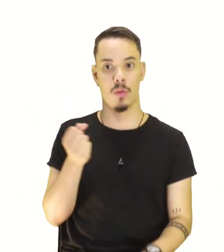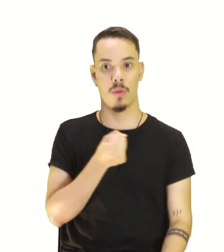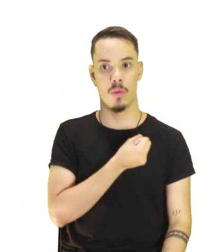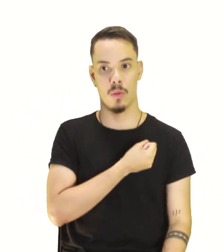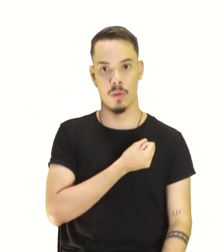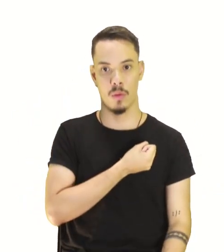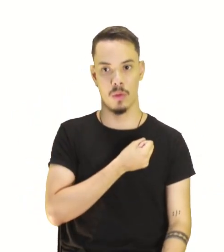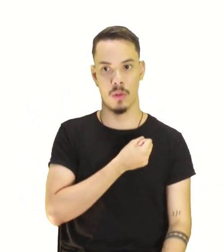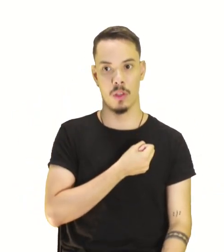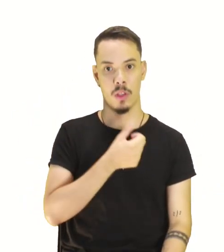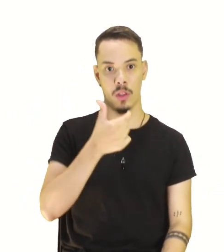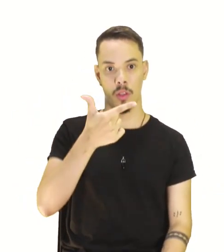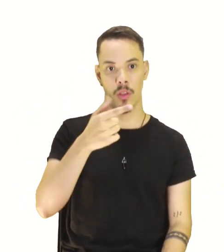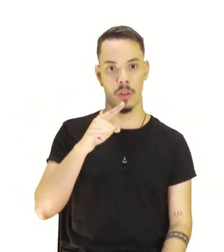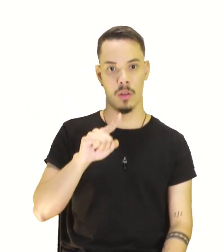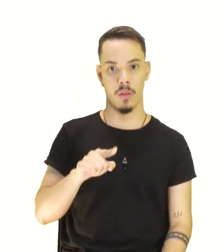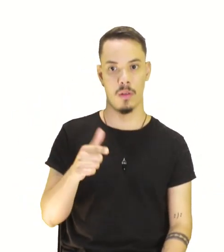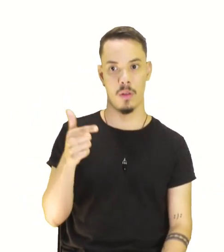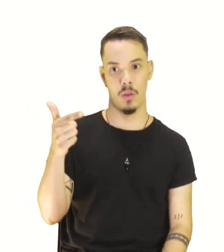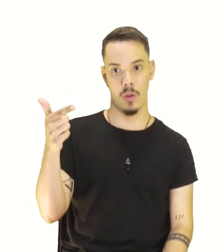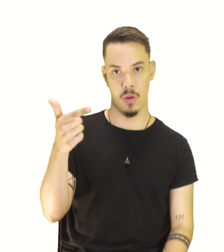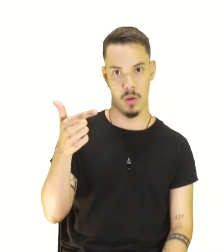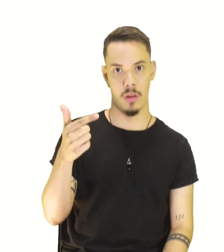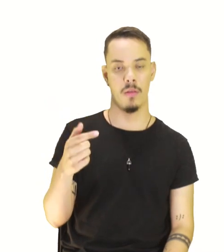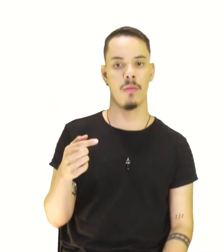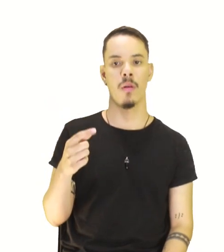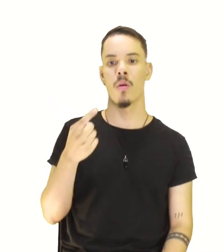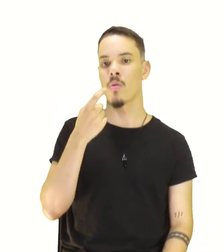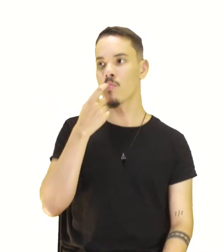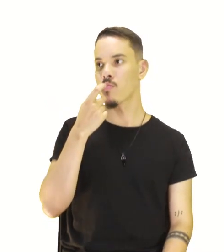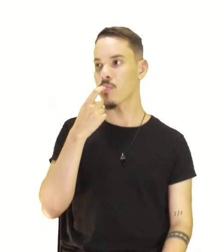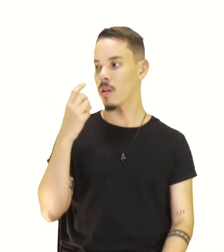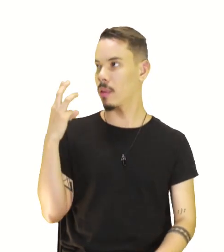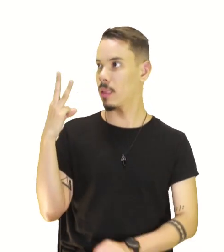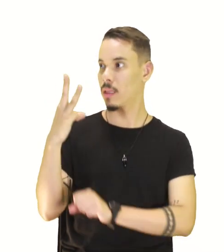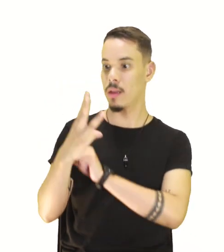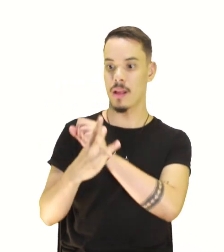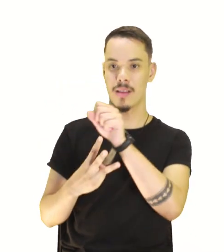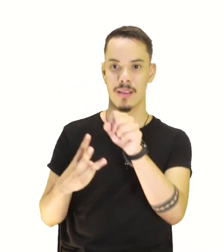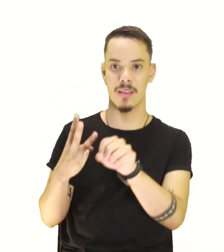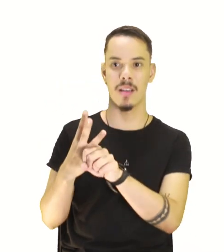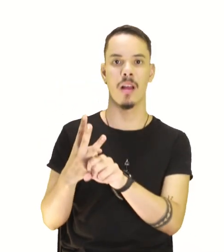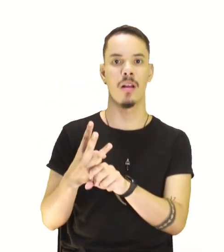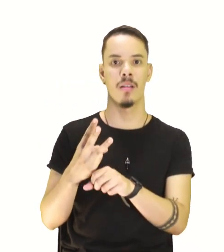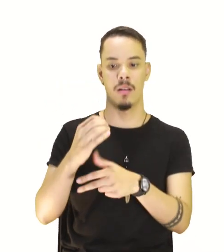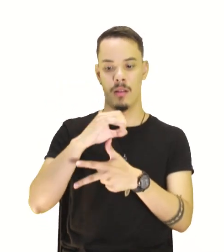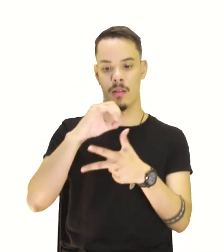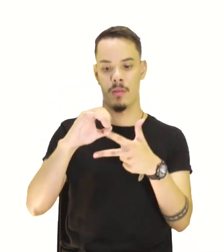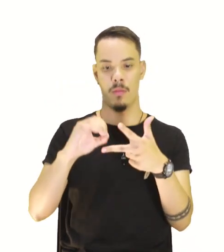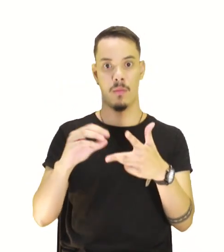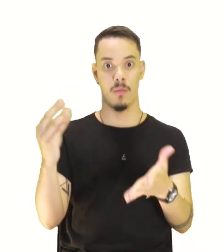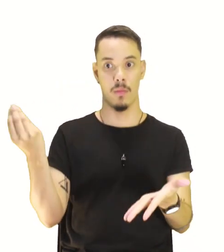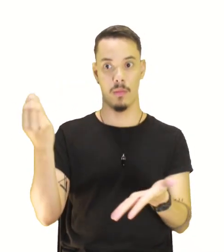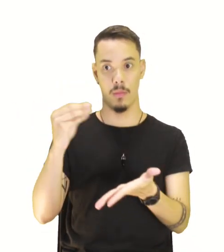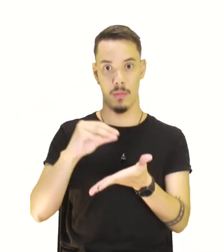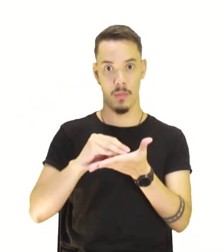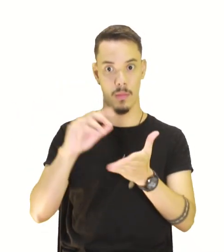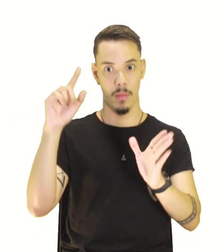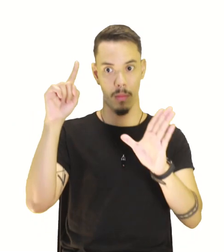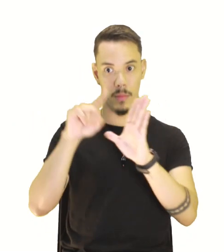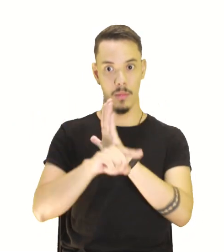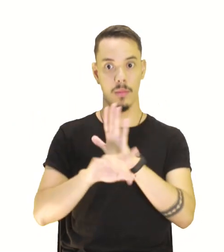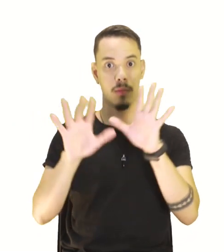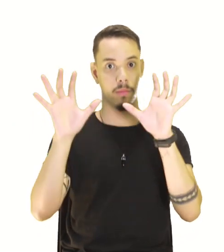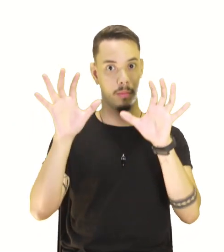tá? 2,2 milhões. Nos últimos 3 anos, o Enem tem colocado questões onde ele trata o